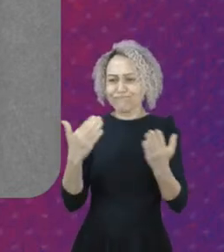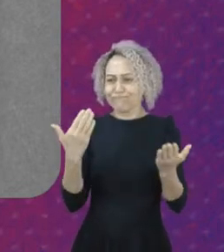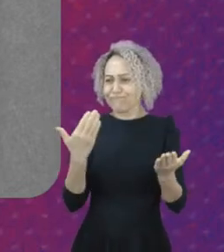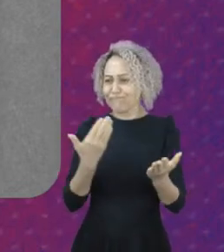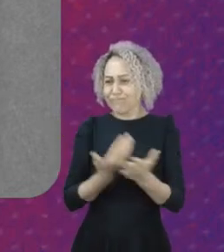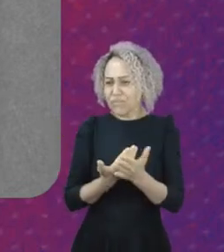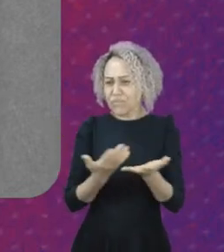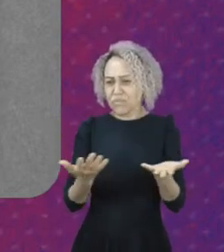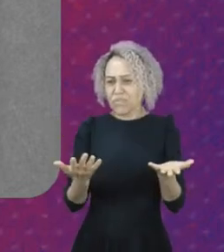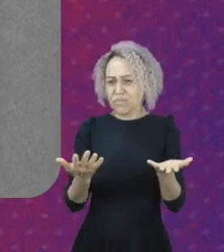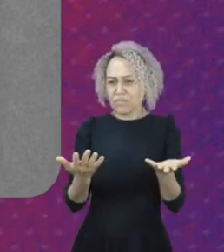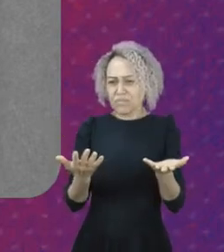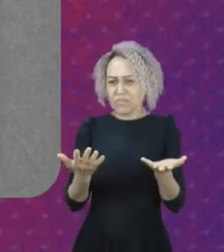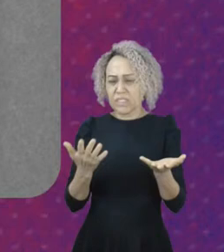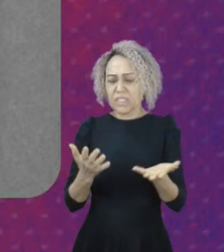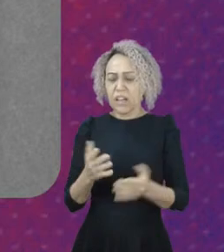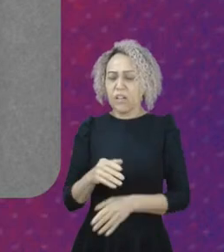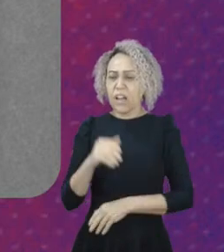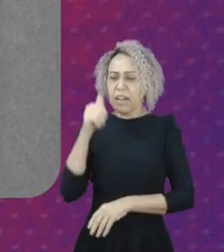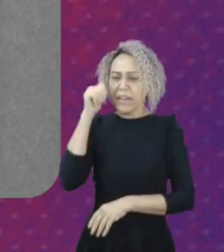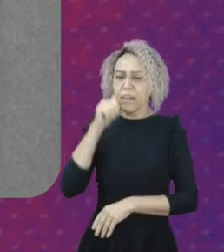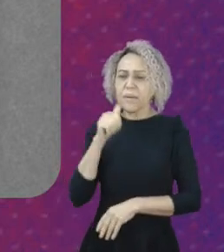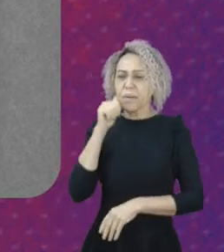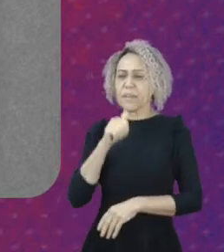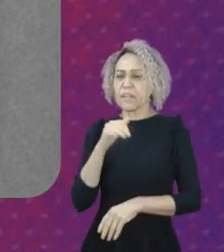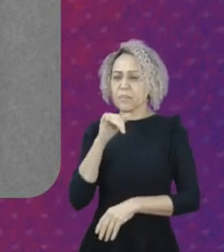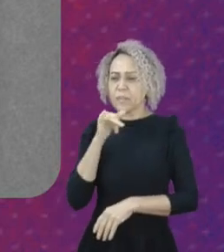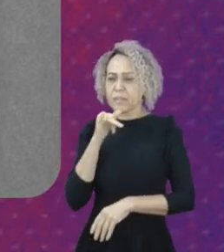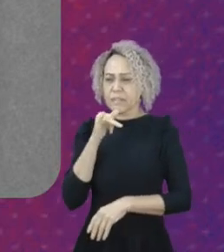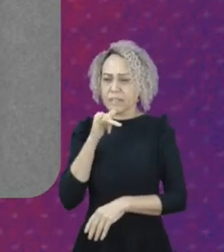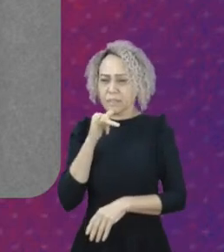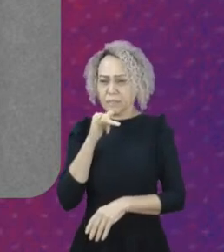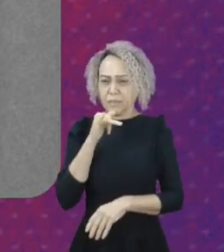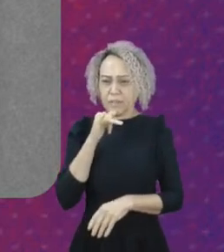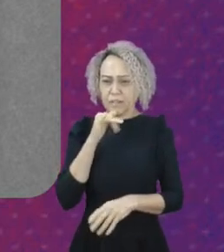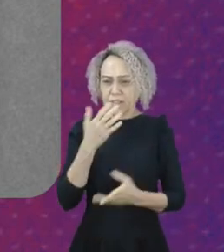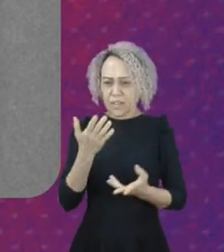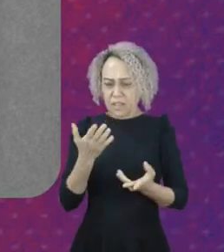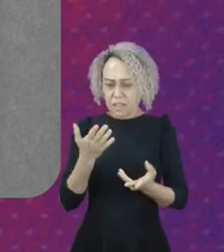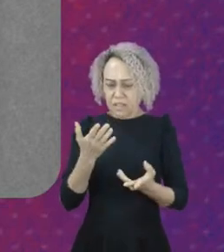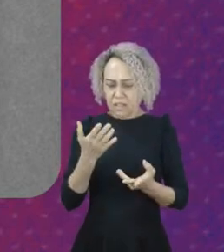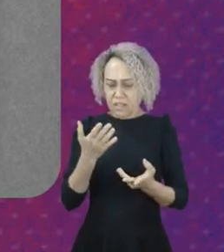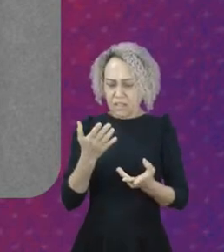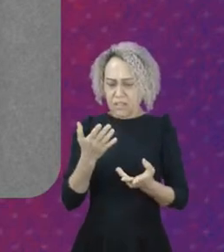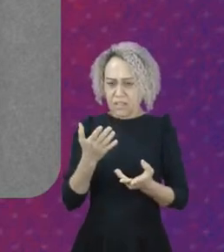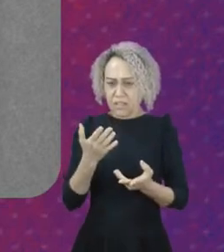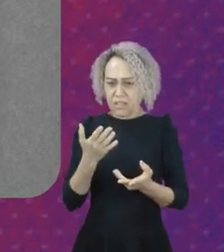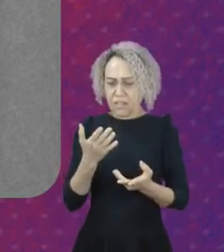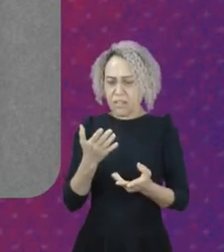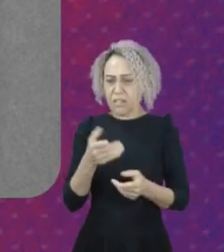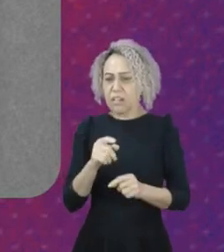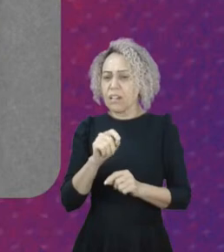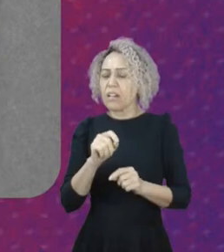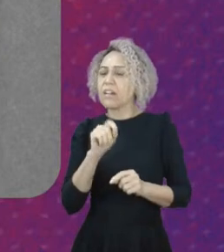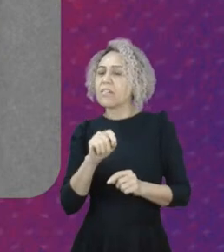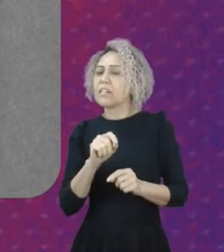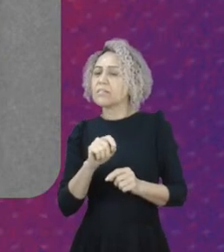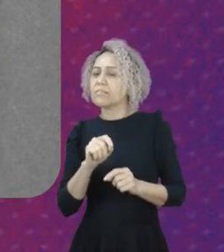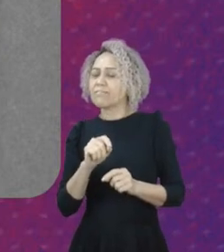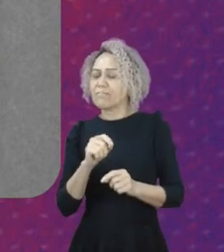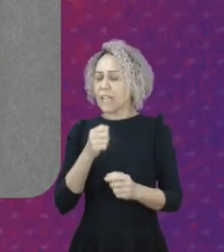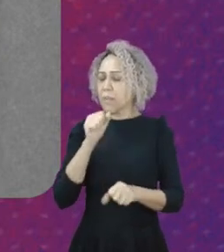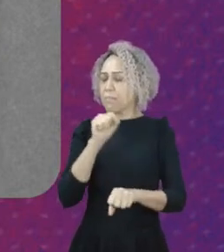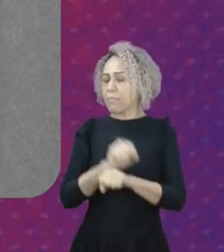de estudar, ela tem menos chance de ascender profissionalmente. Então, com menos chance de ascender profissionalmente, ela tem menos chance de ter uma